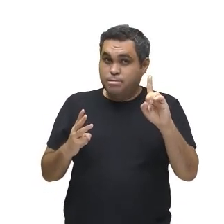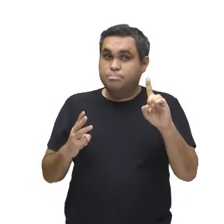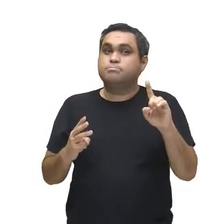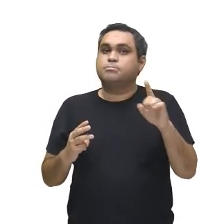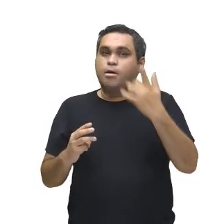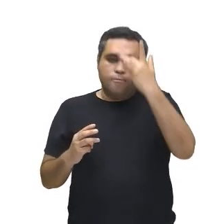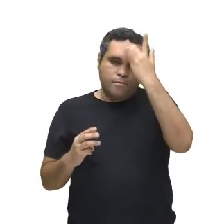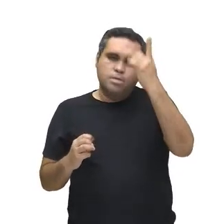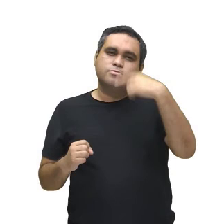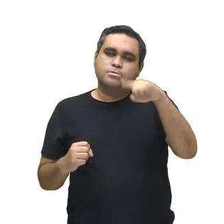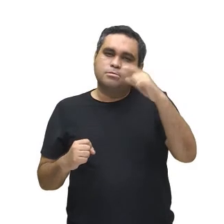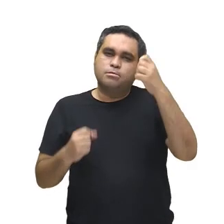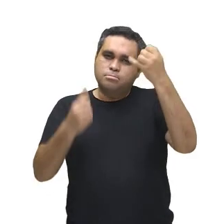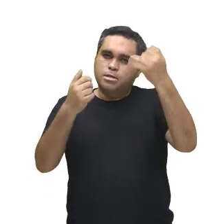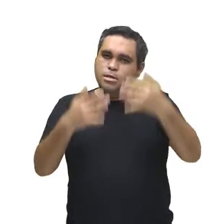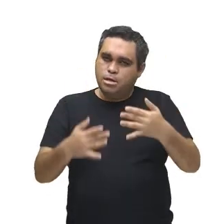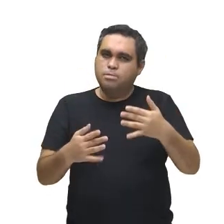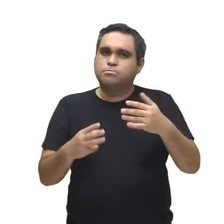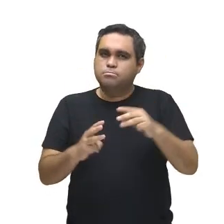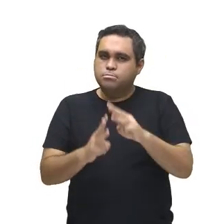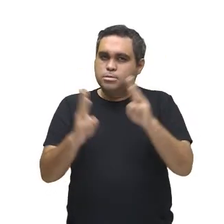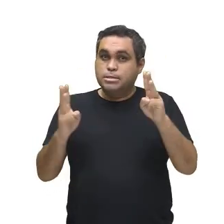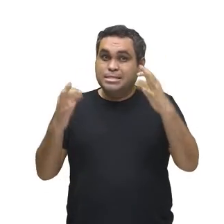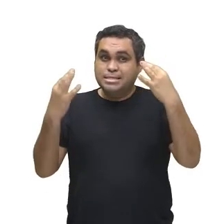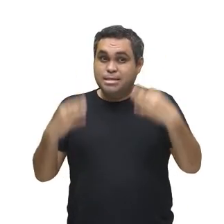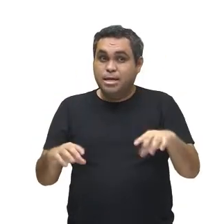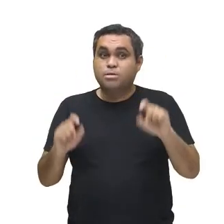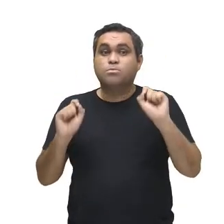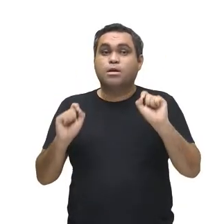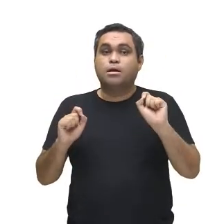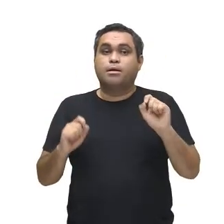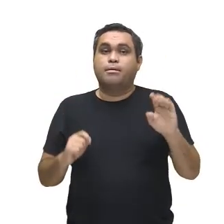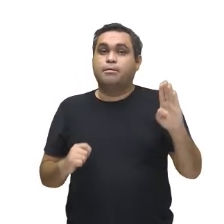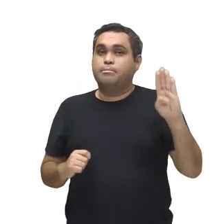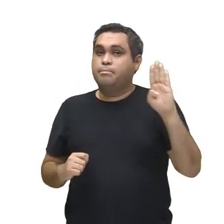atenção na aula e viram que a resposta correta é a letra